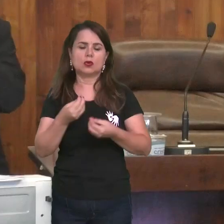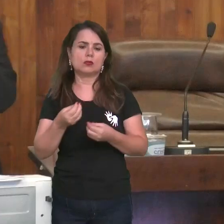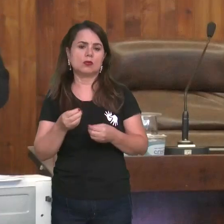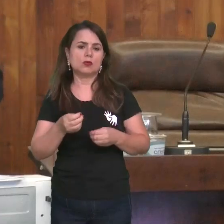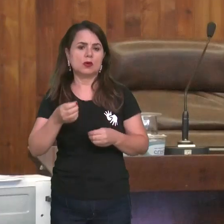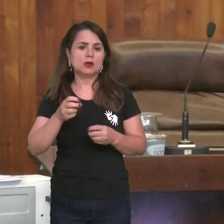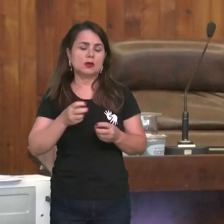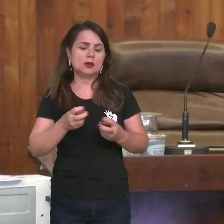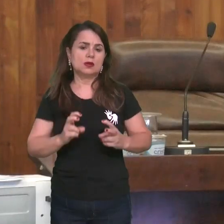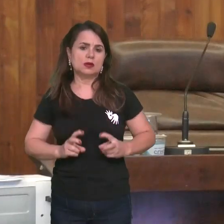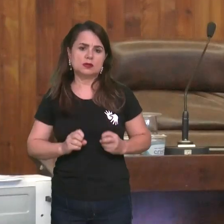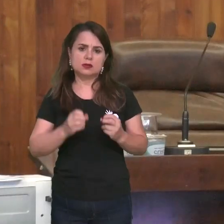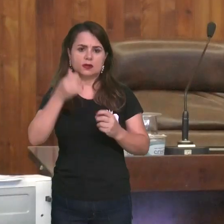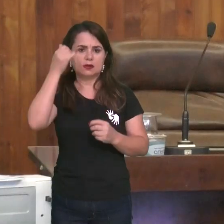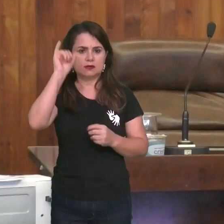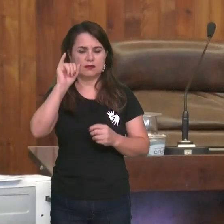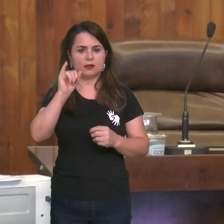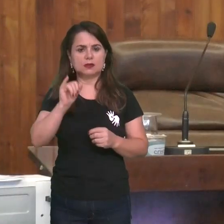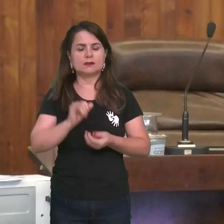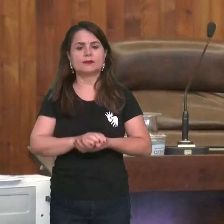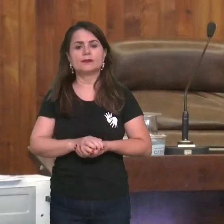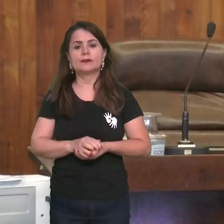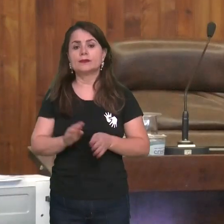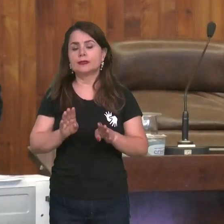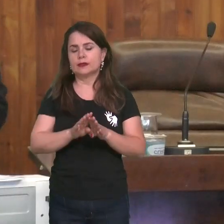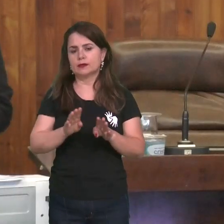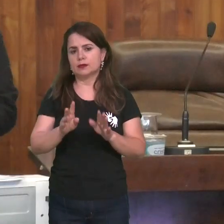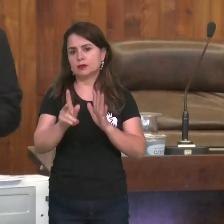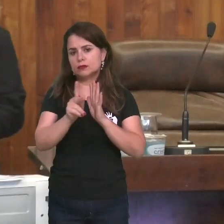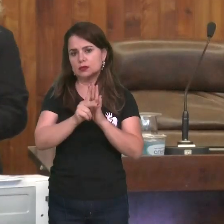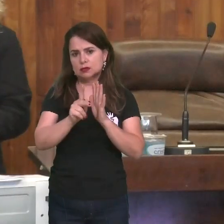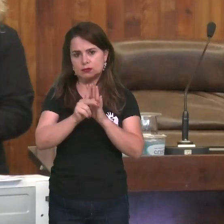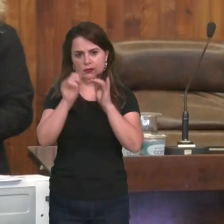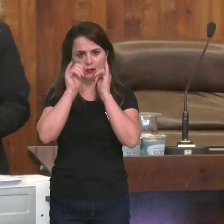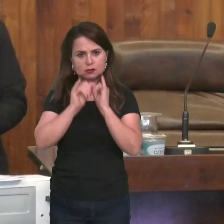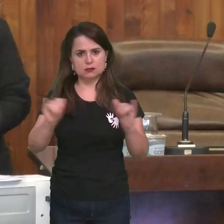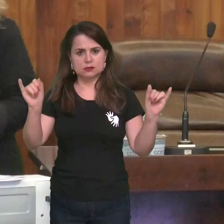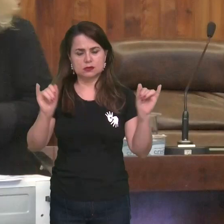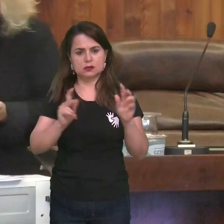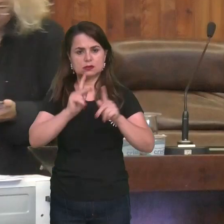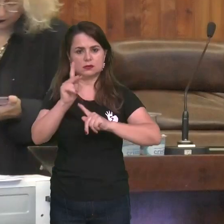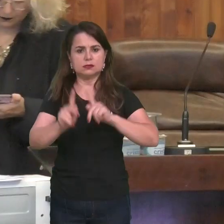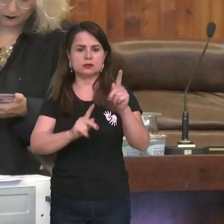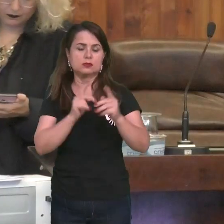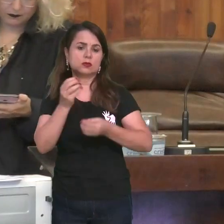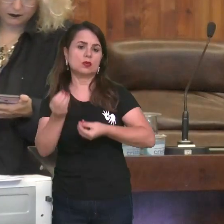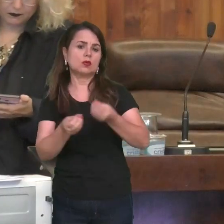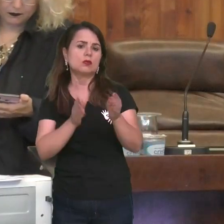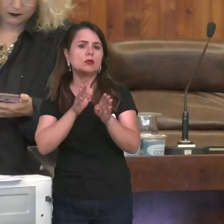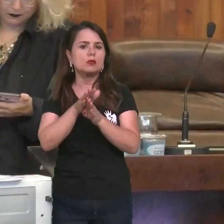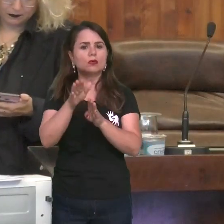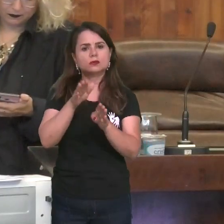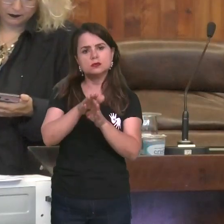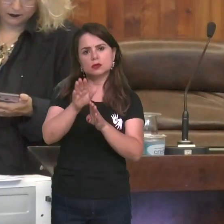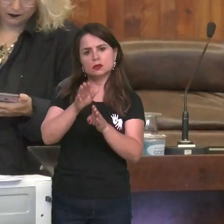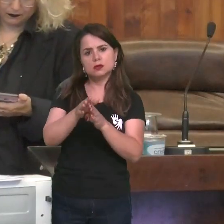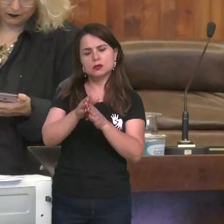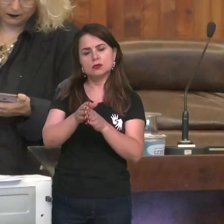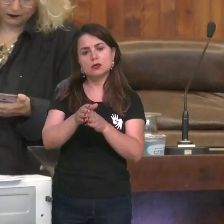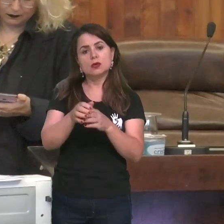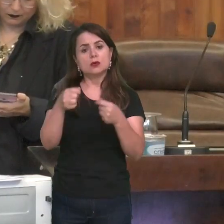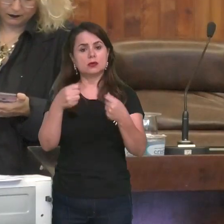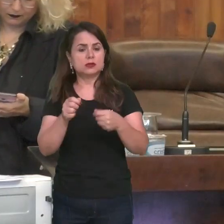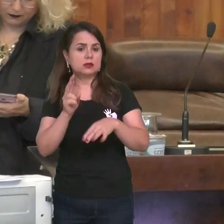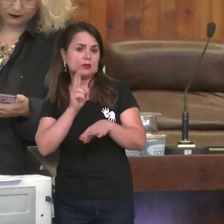semana de orientação prevenção e combate ao câncer destinada a divulgar a população as práticas que dizem prevenir as